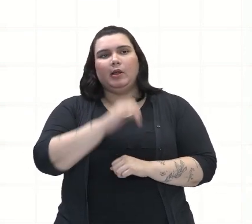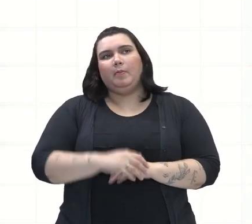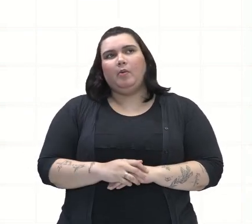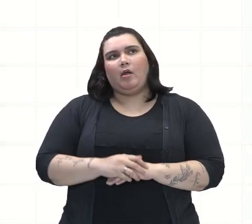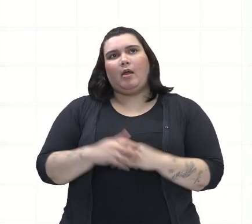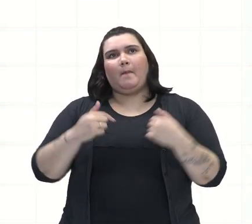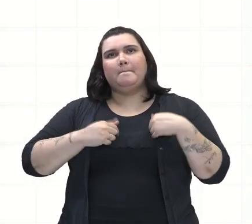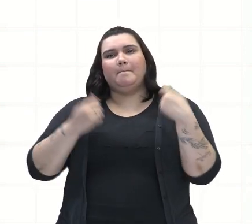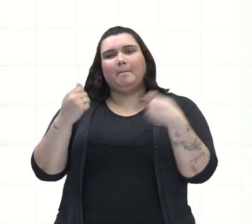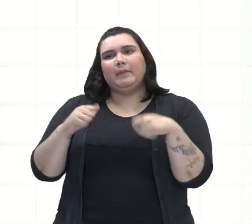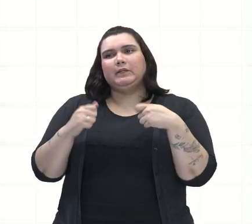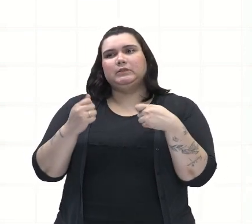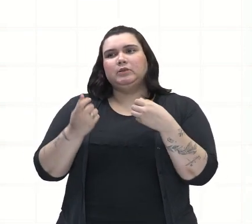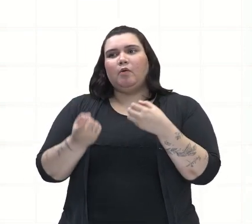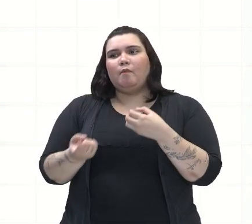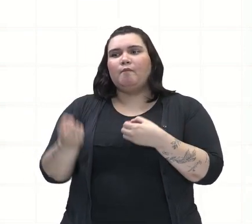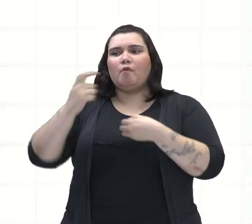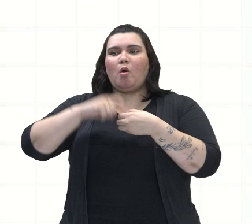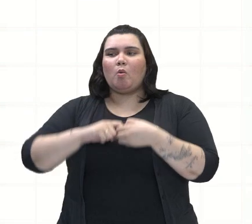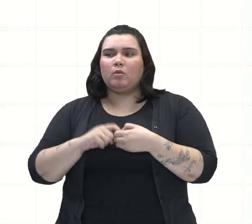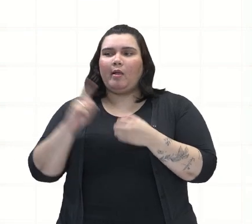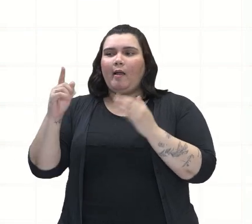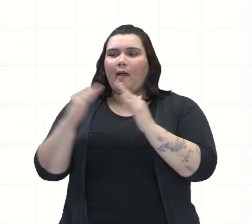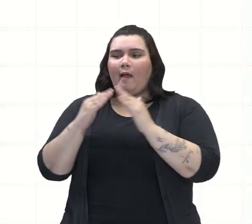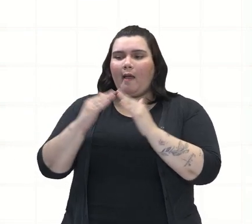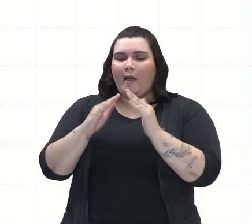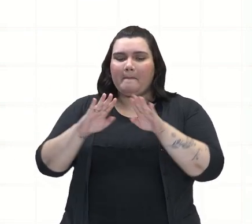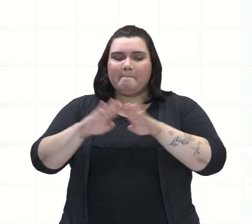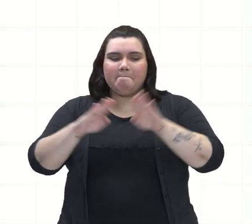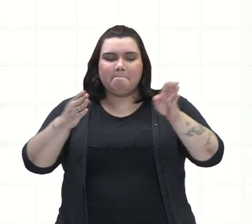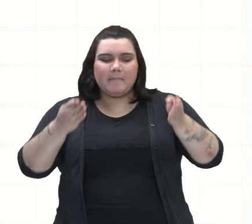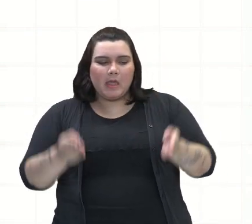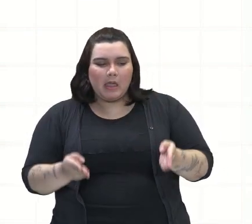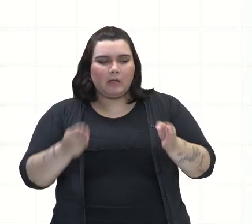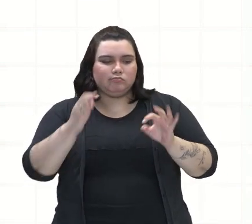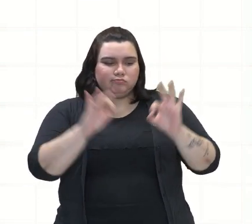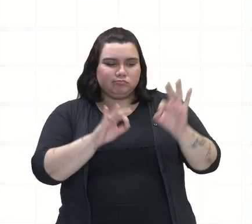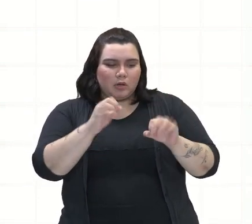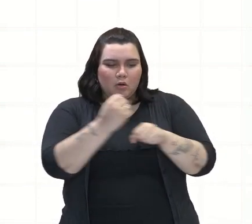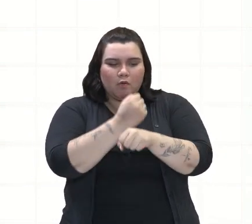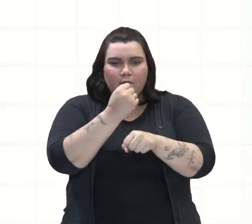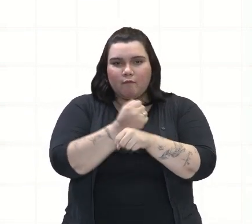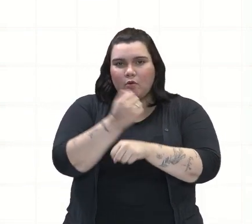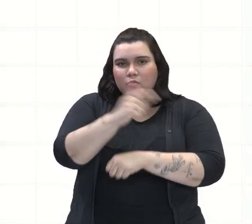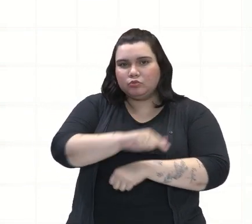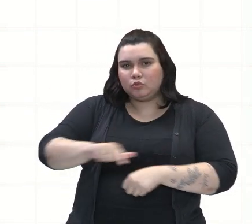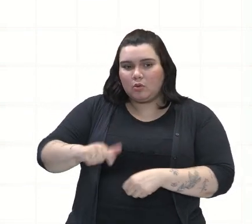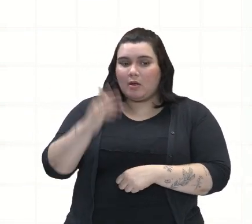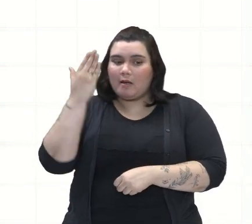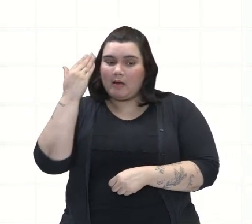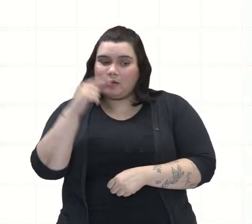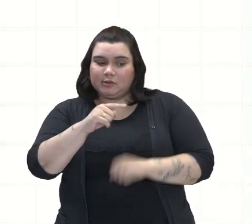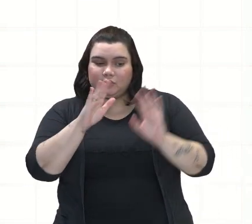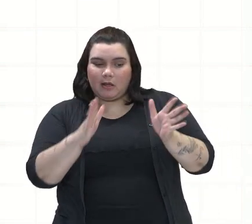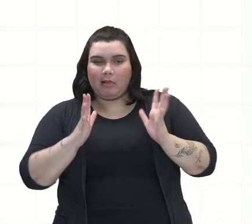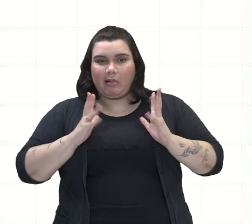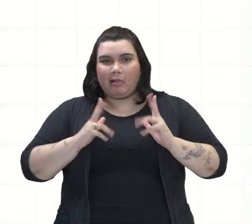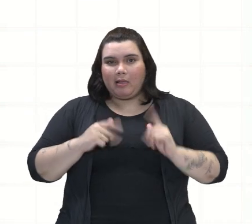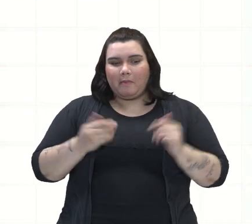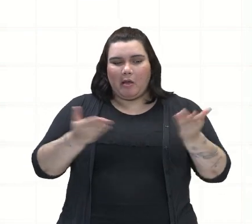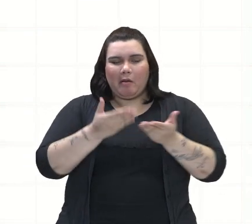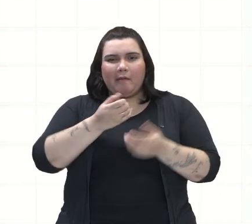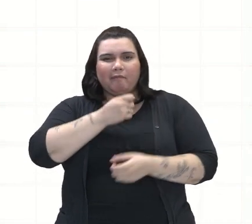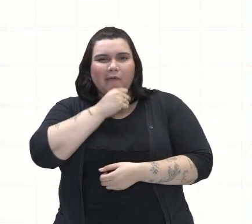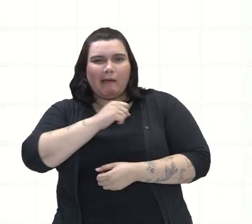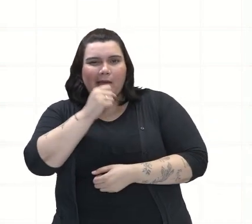preciso restaurar uma mesa lá em casa, eu preciso resgatar aquilo que ela já foi um dia.